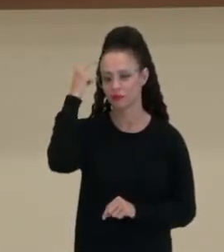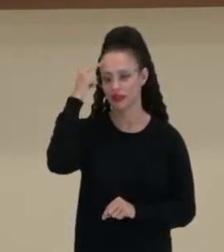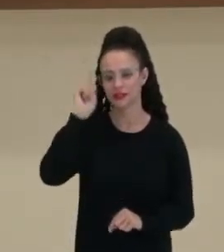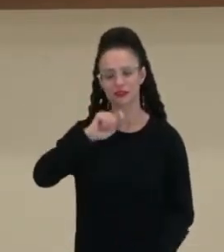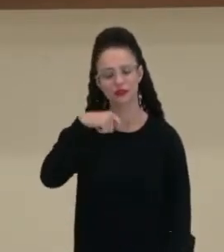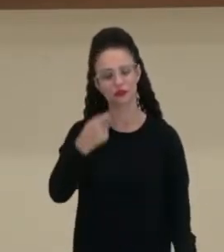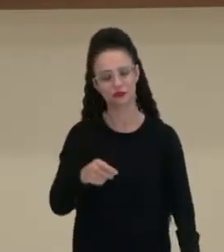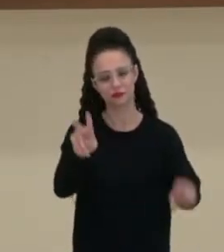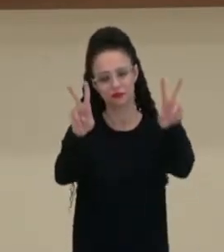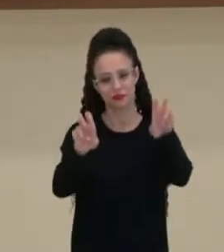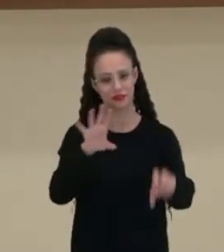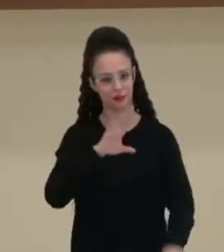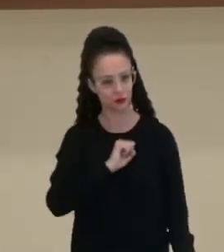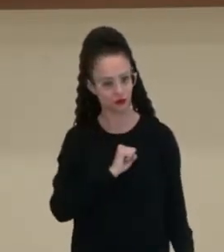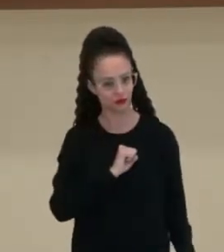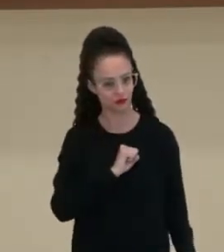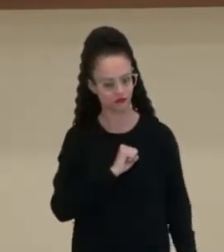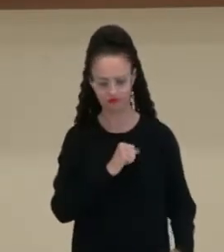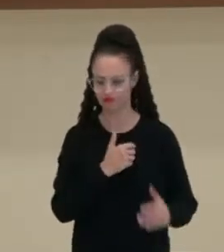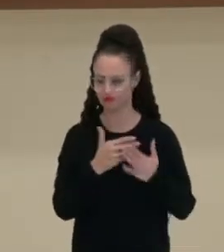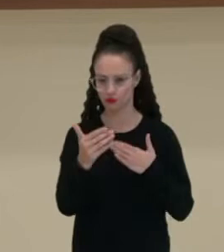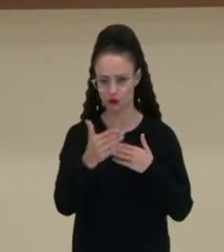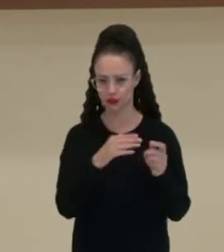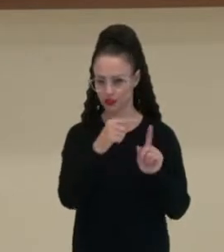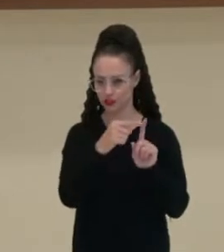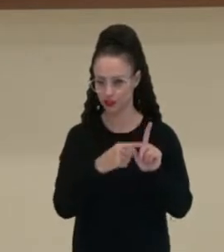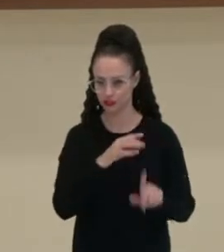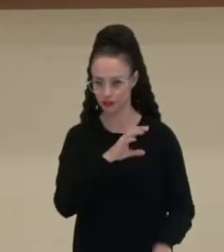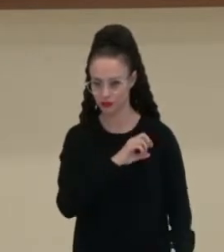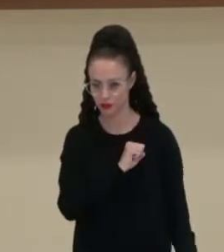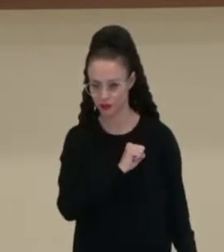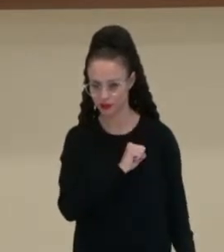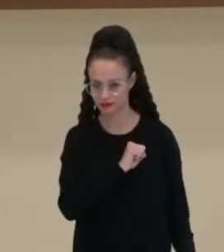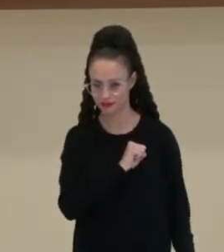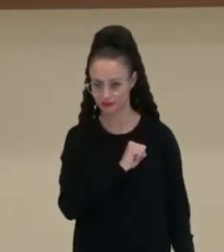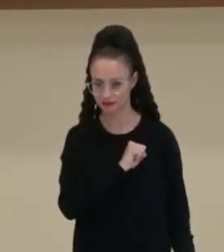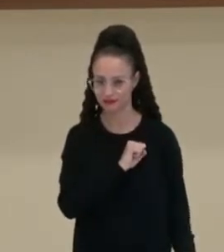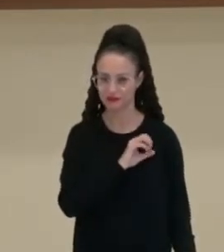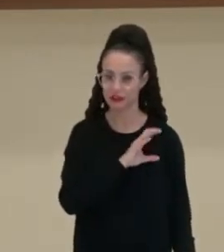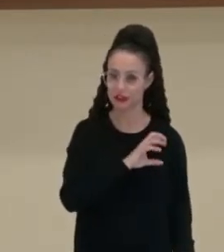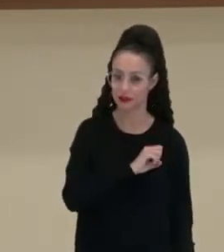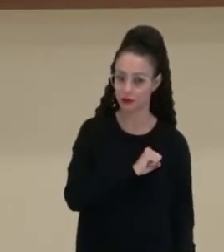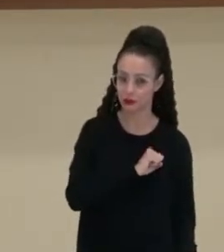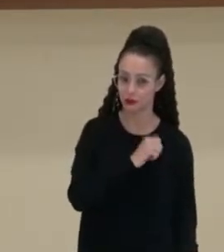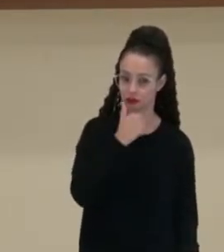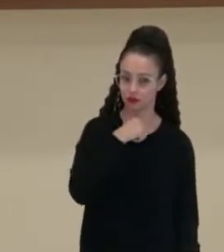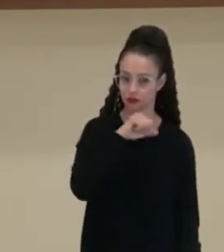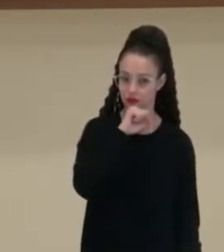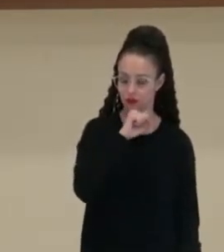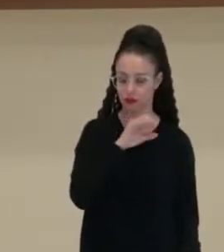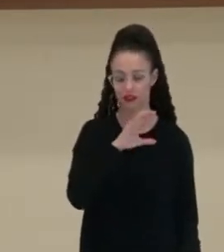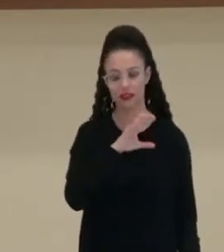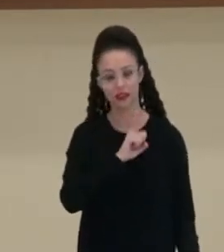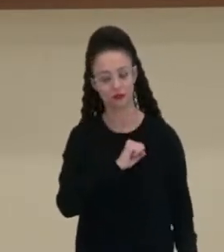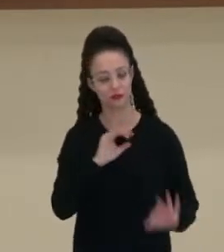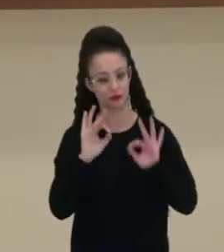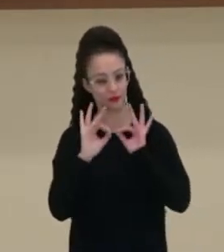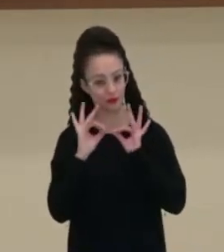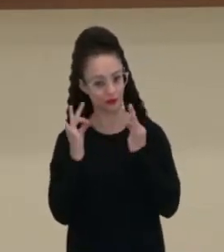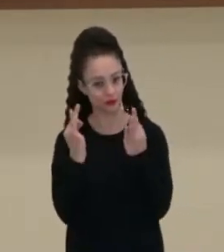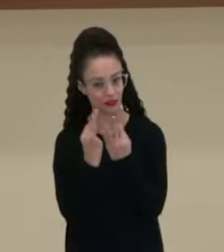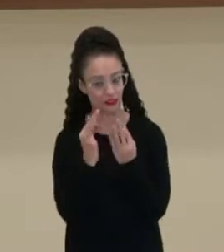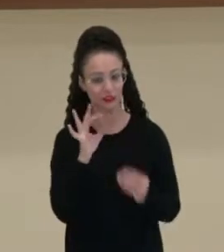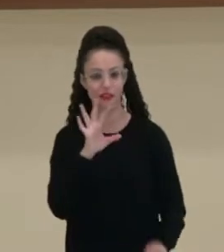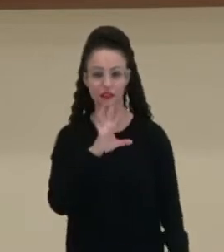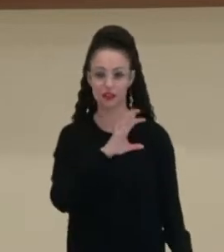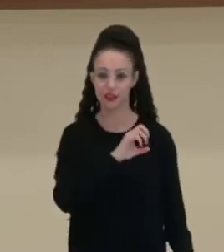o amor? Qualquer tipo de amor? O amor materno, o amor fraternal, o